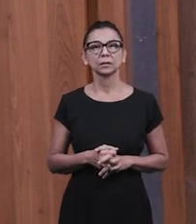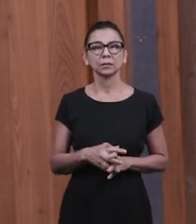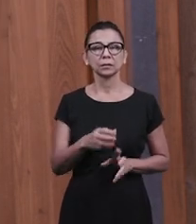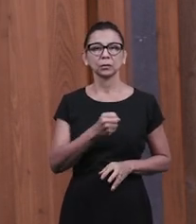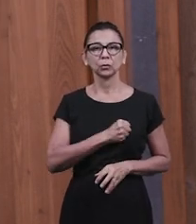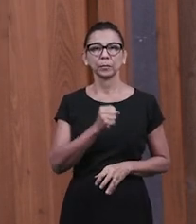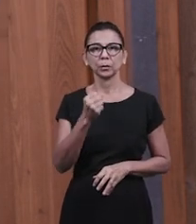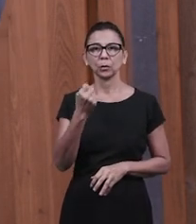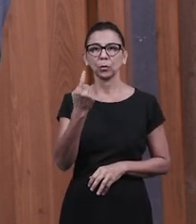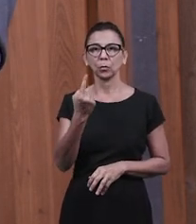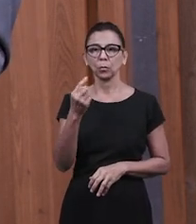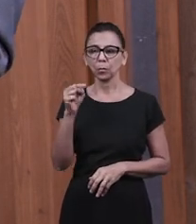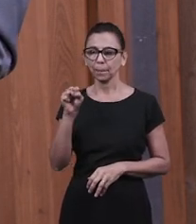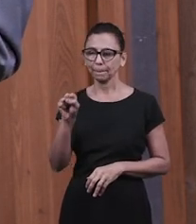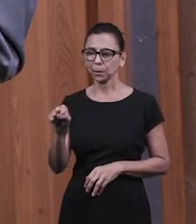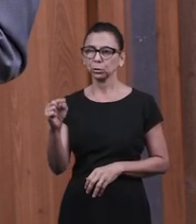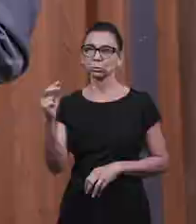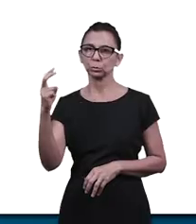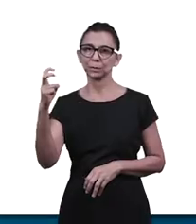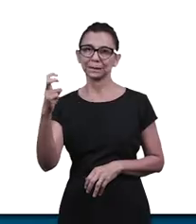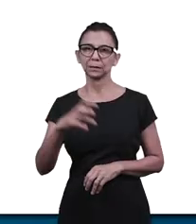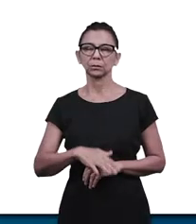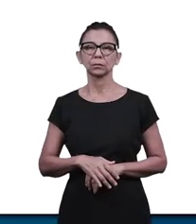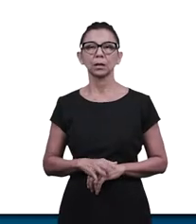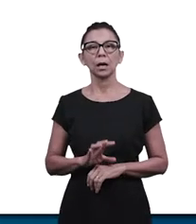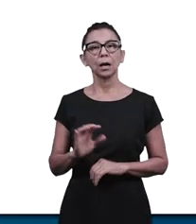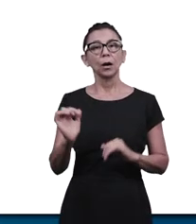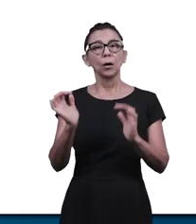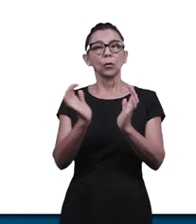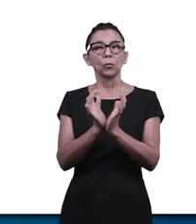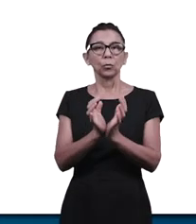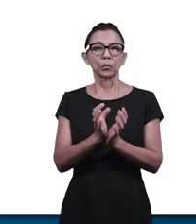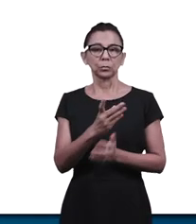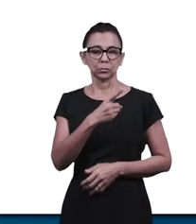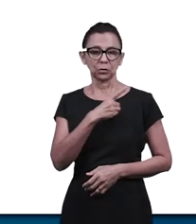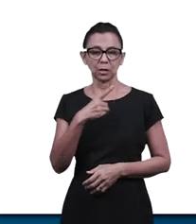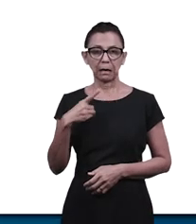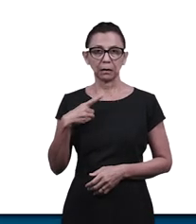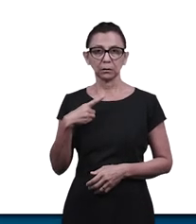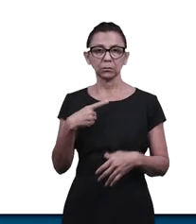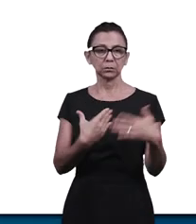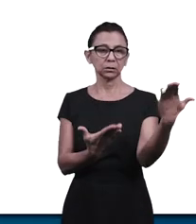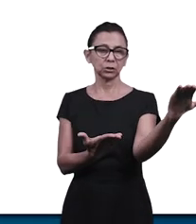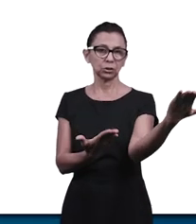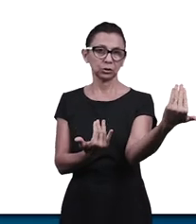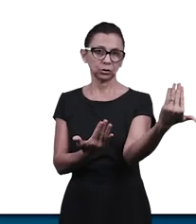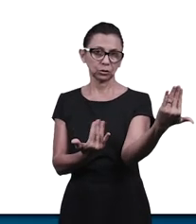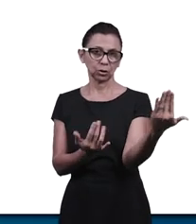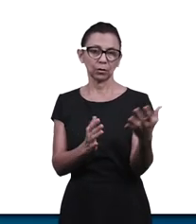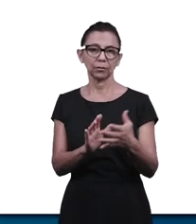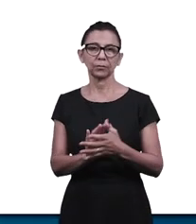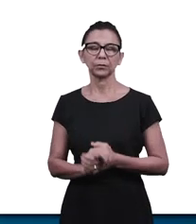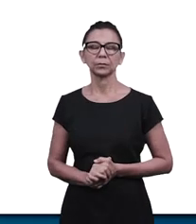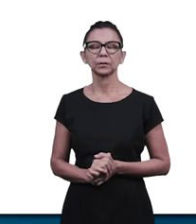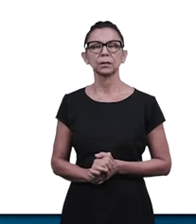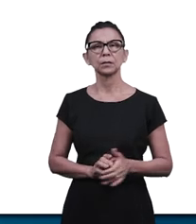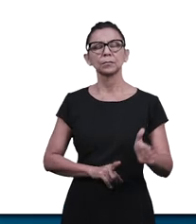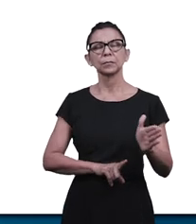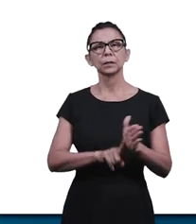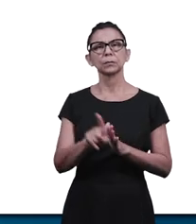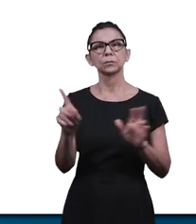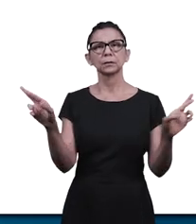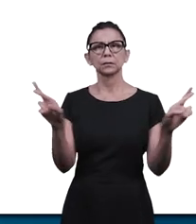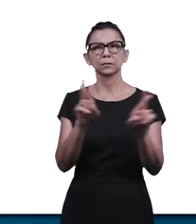dirigida a 1.5, somente para diáconos e jovens. E a pergunta 1.5, ainda